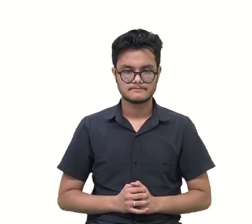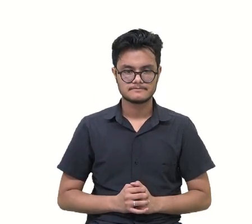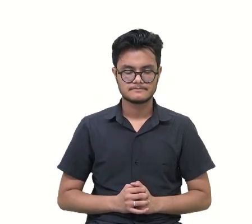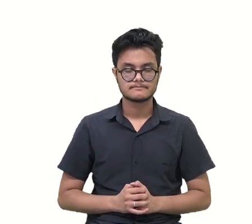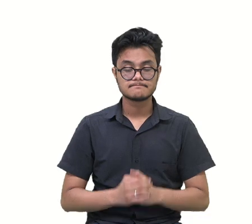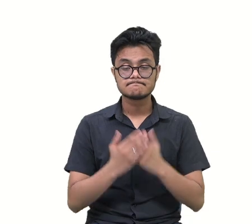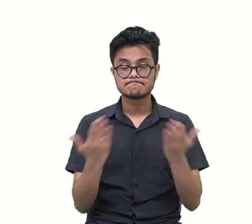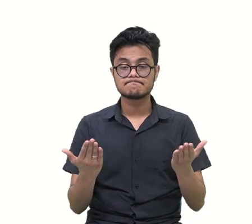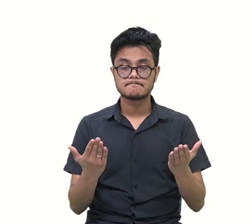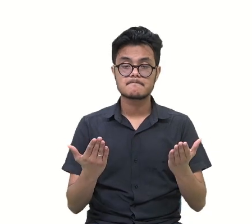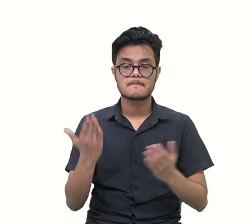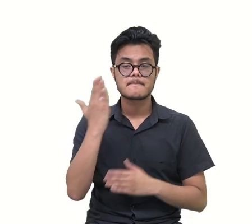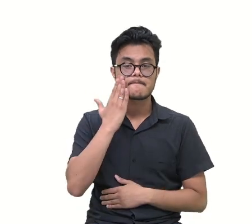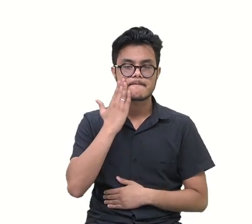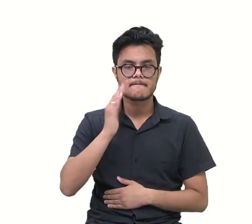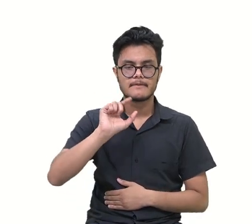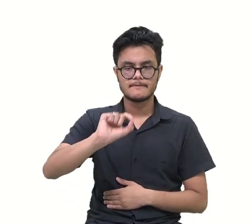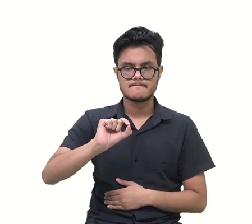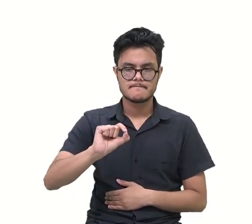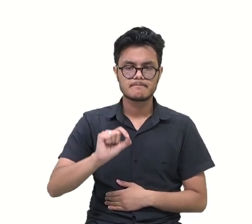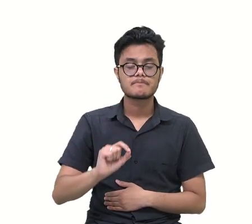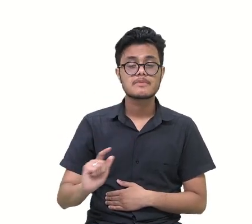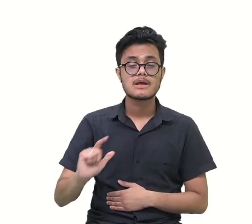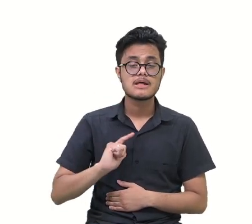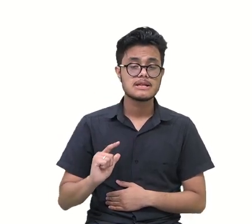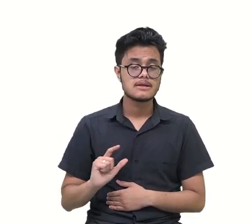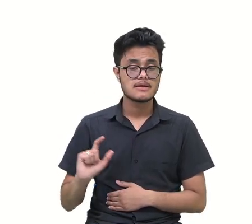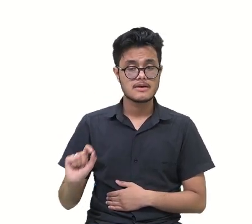observa que o que vai